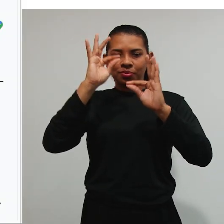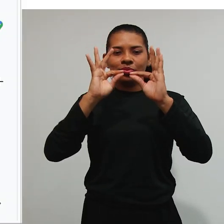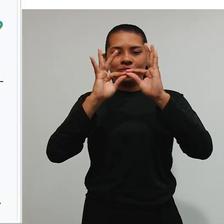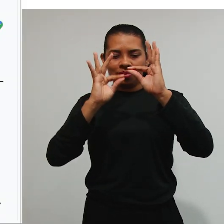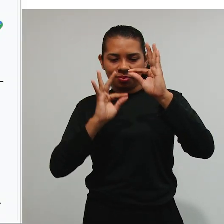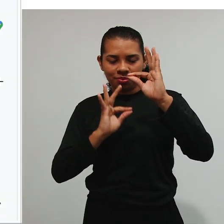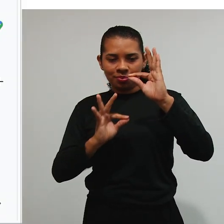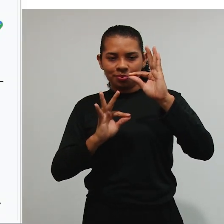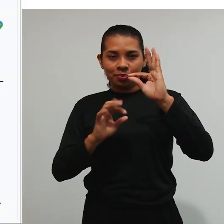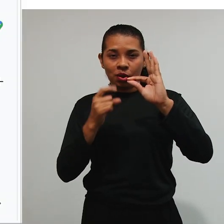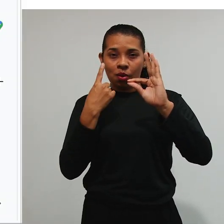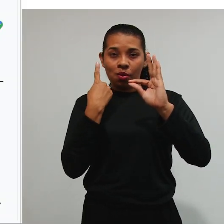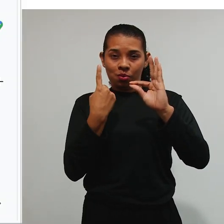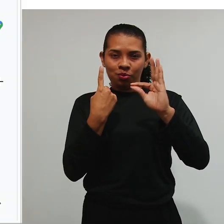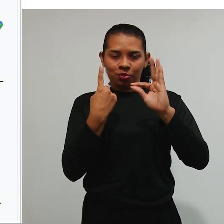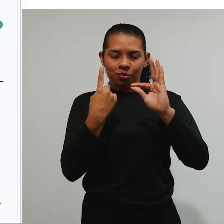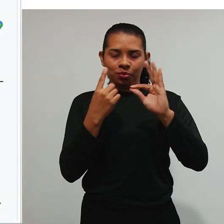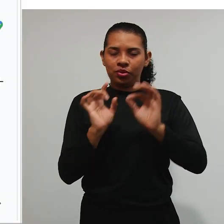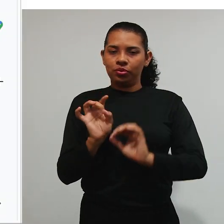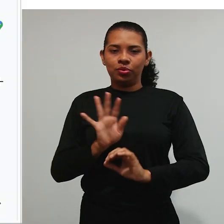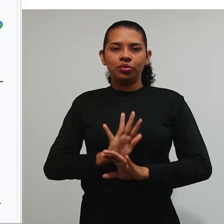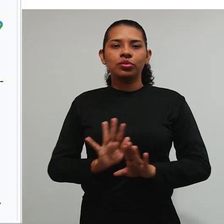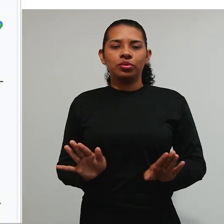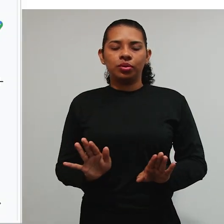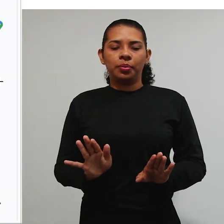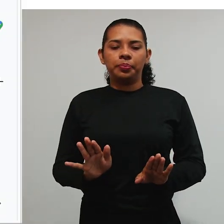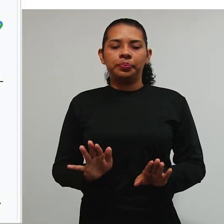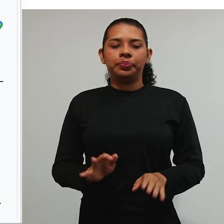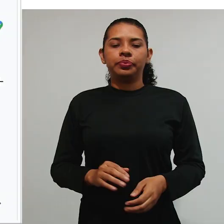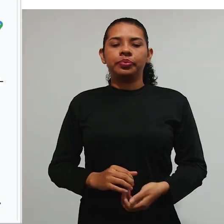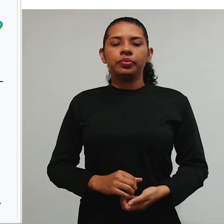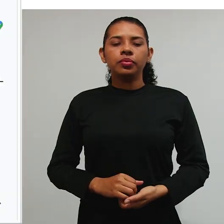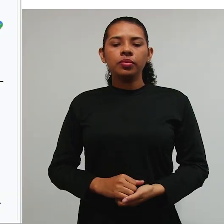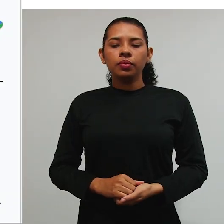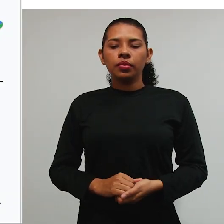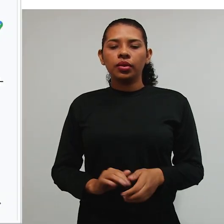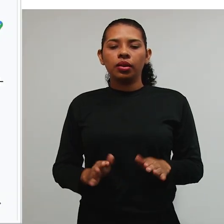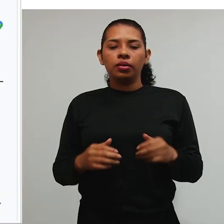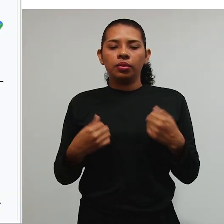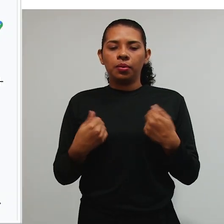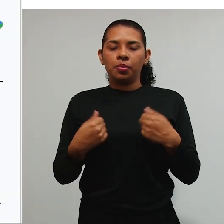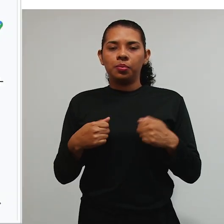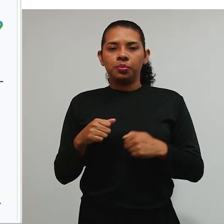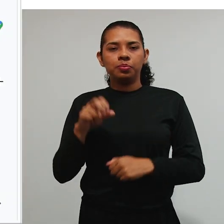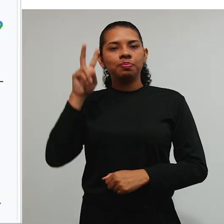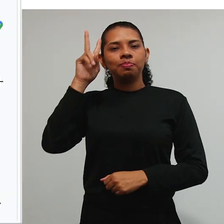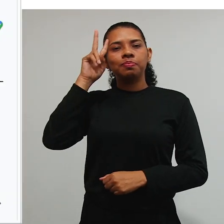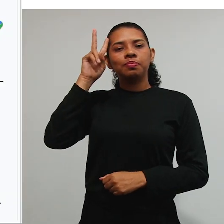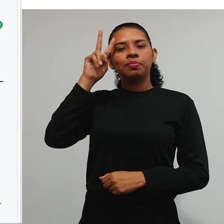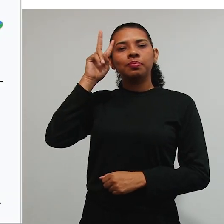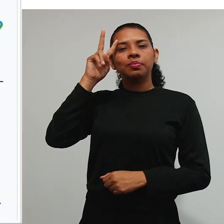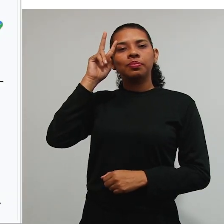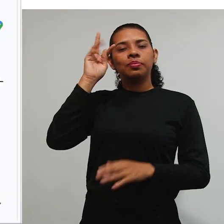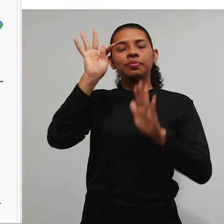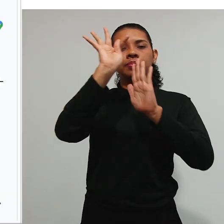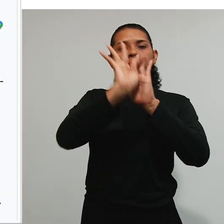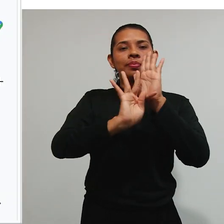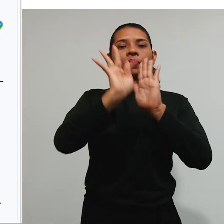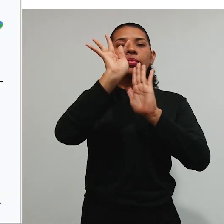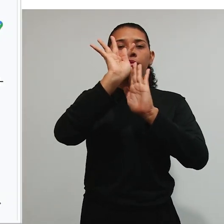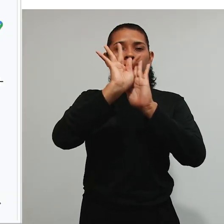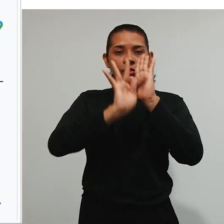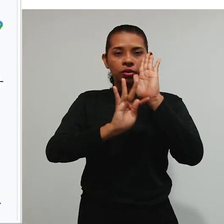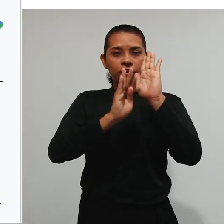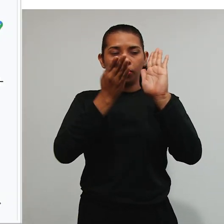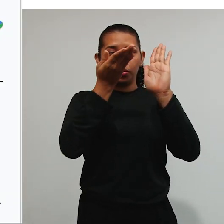do texto para a seção e da seção para o texto. Então, entre o texto e a seção,